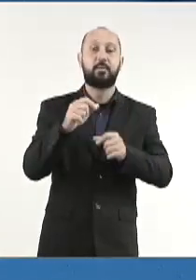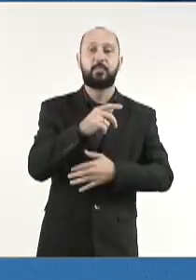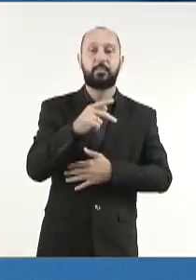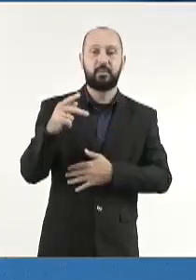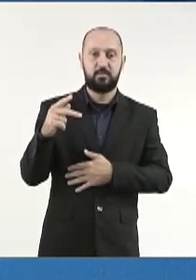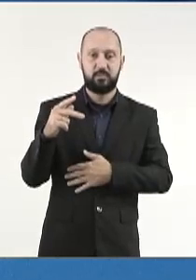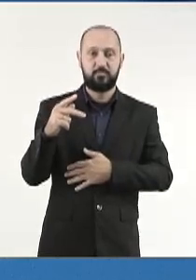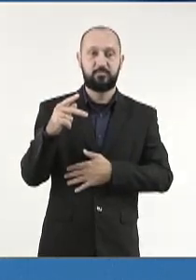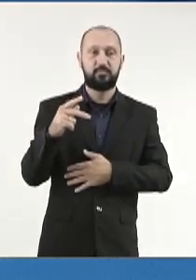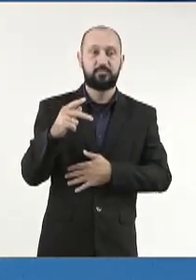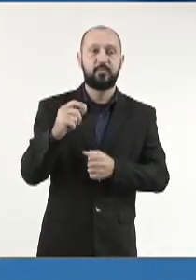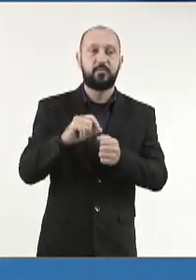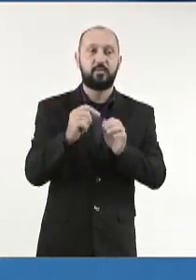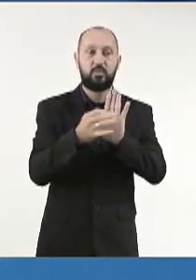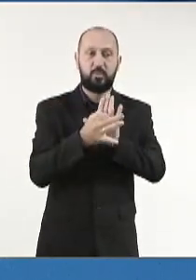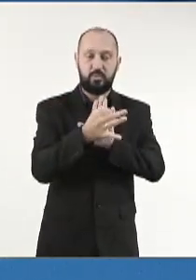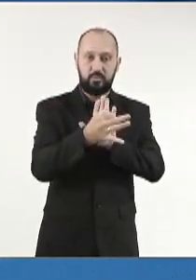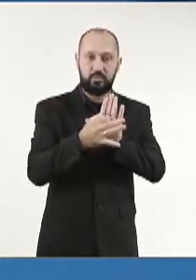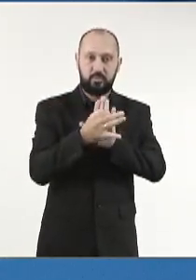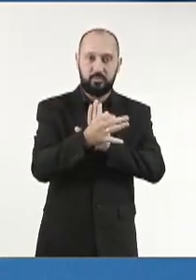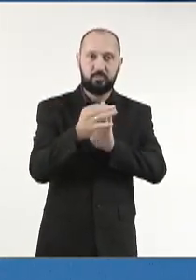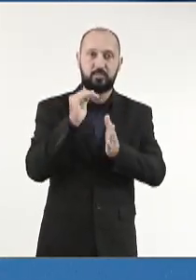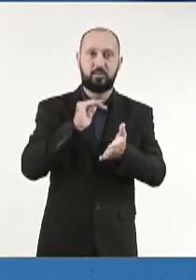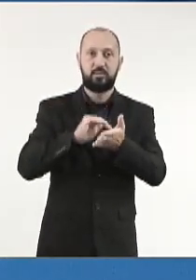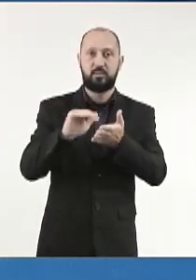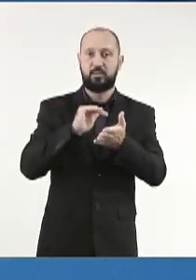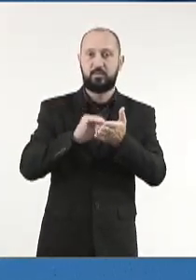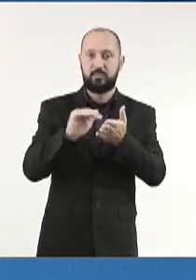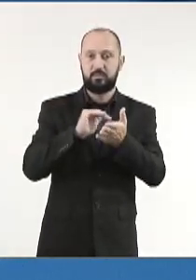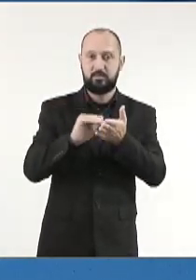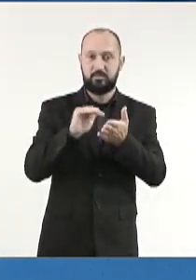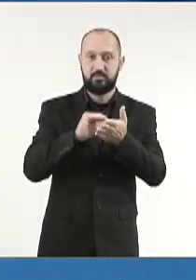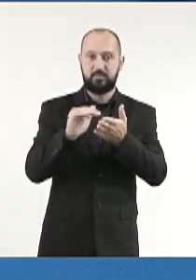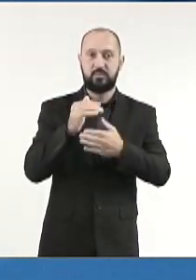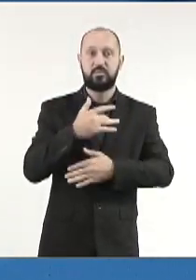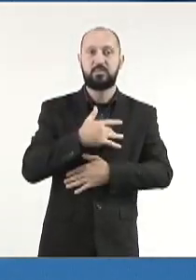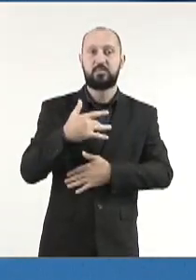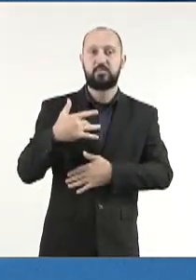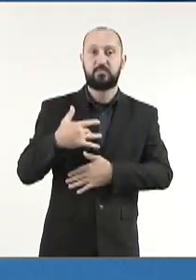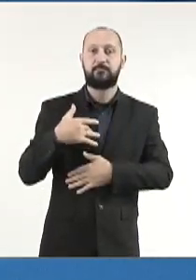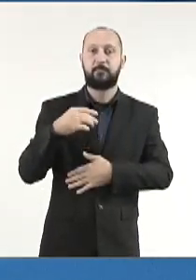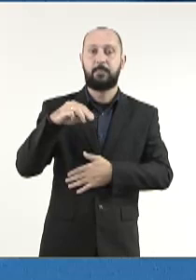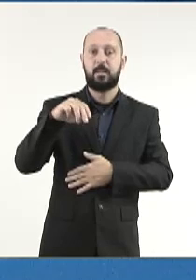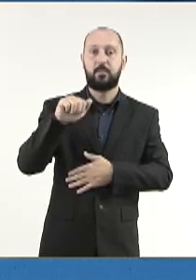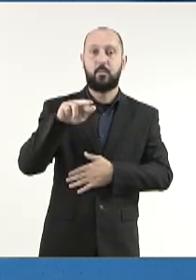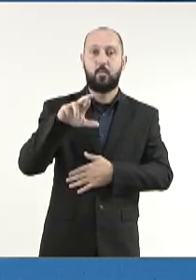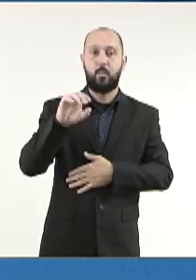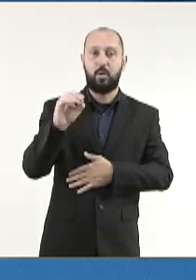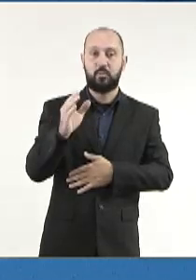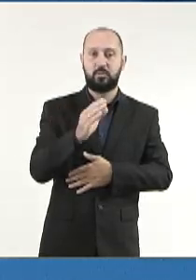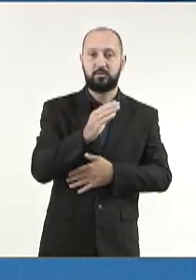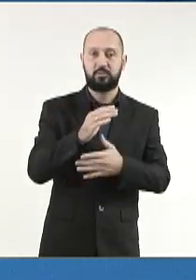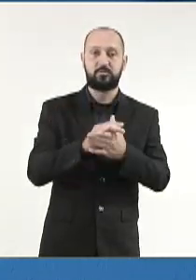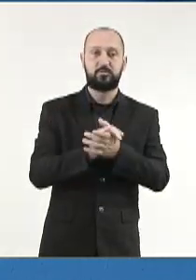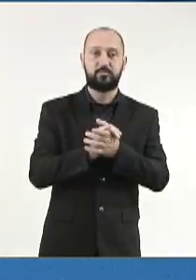presidente, fazer uma indicação ao secretário de Saúde, senhor Maurício Simões